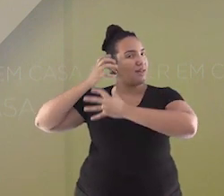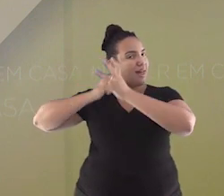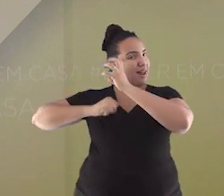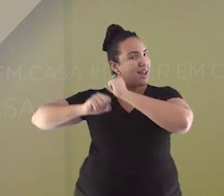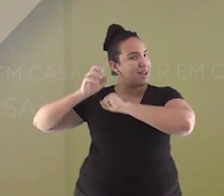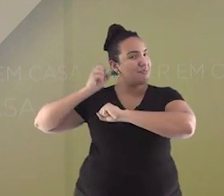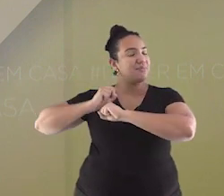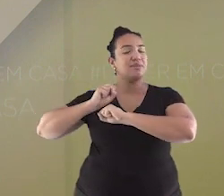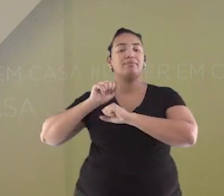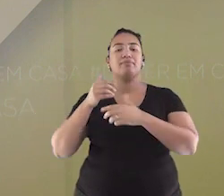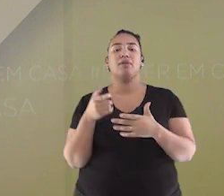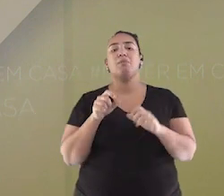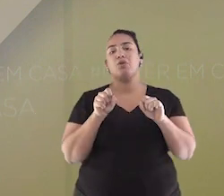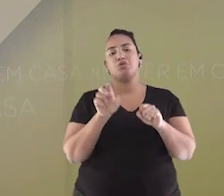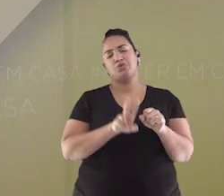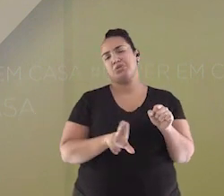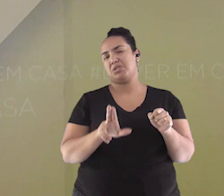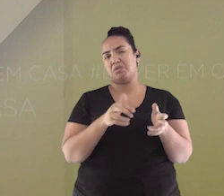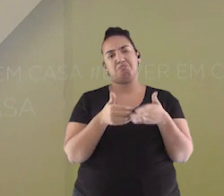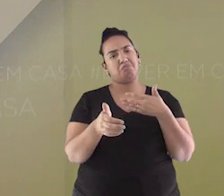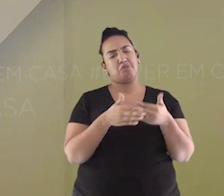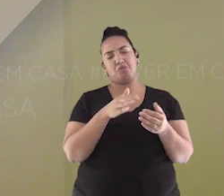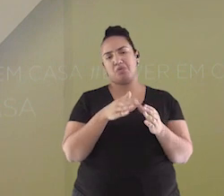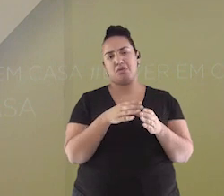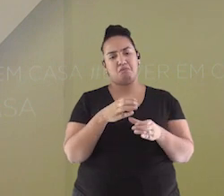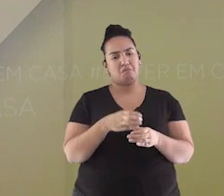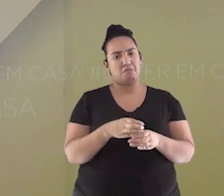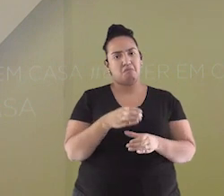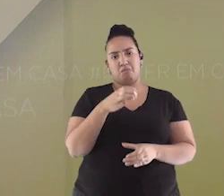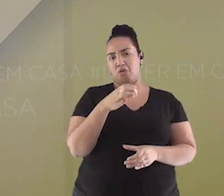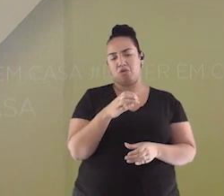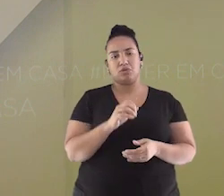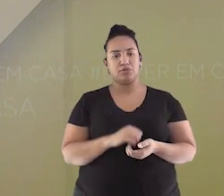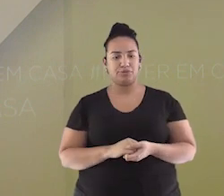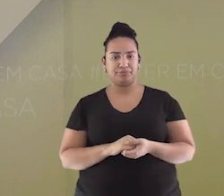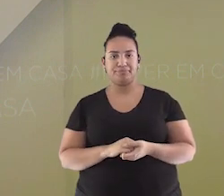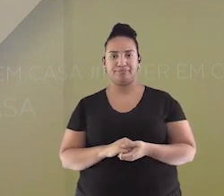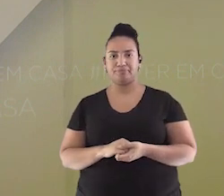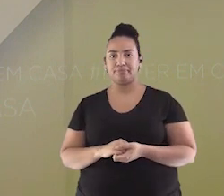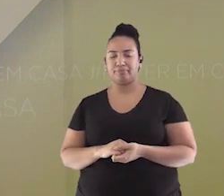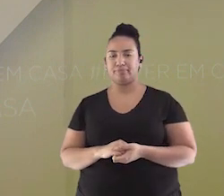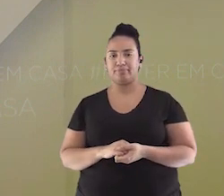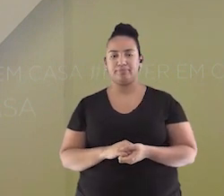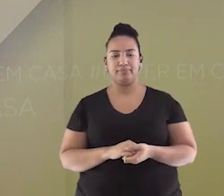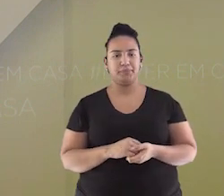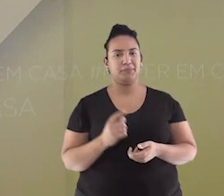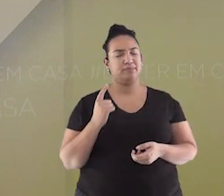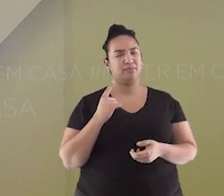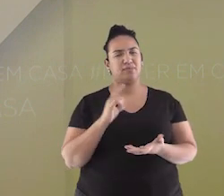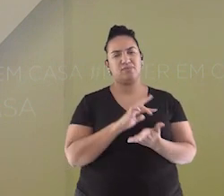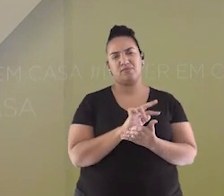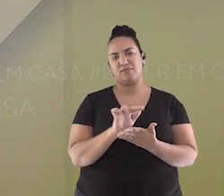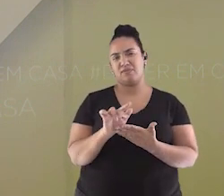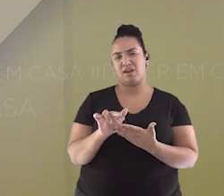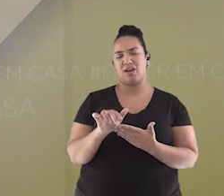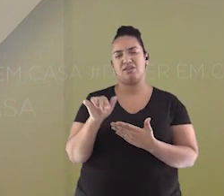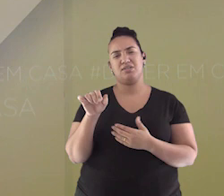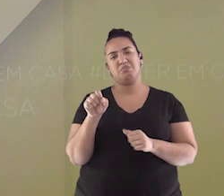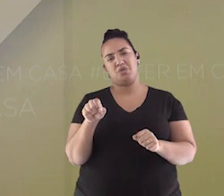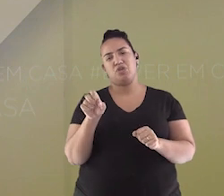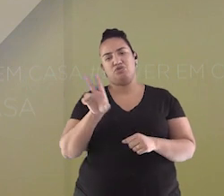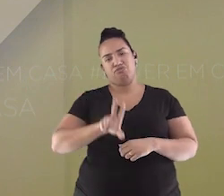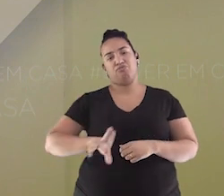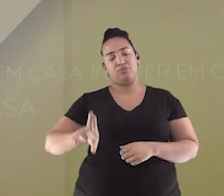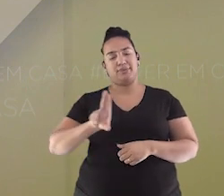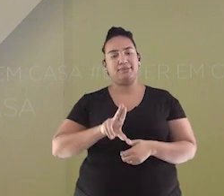lixo. Mas você pode usar um pote de maionese, de creme de cabelo mesmo, ou até um pote de margarina, que ia provavelmente ir